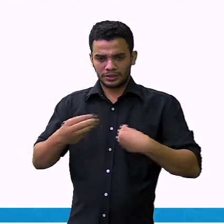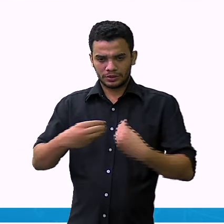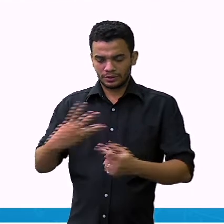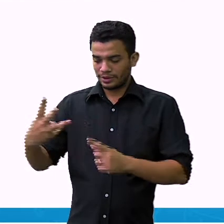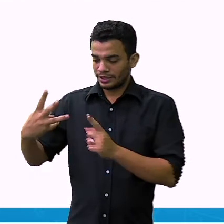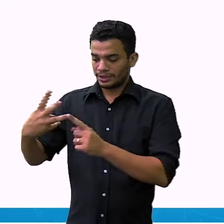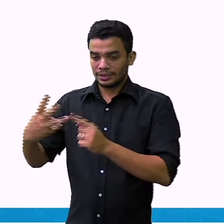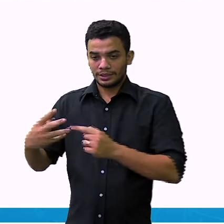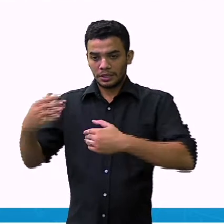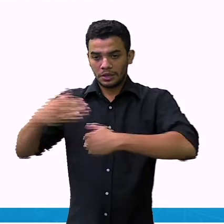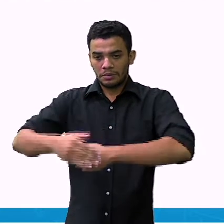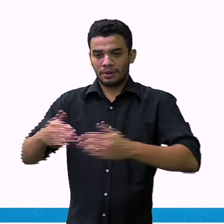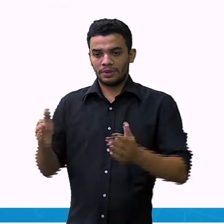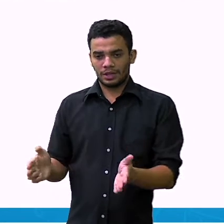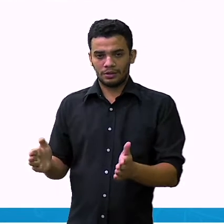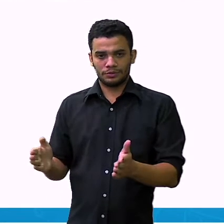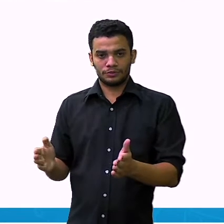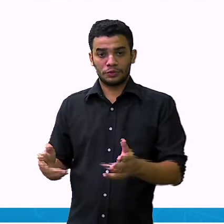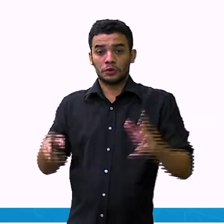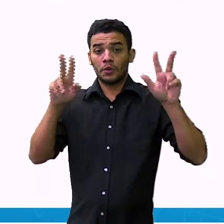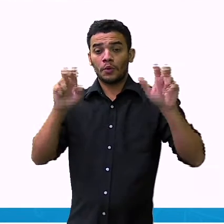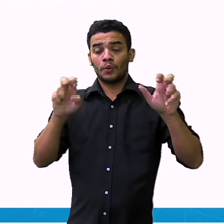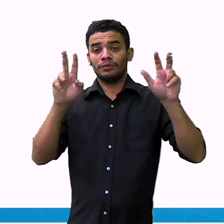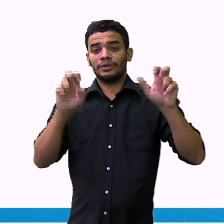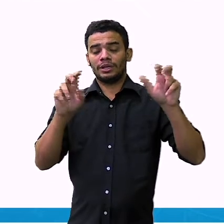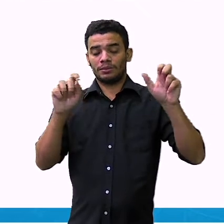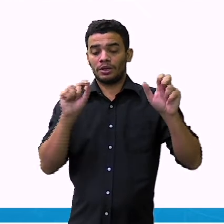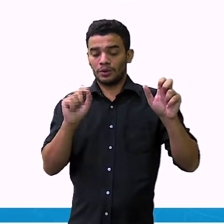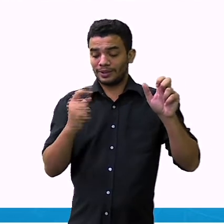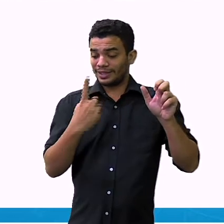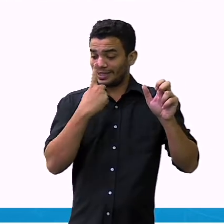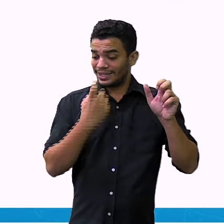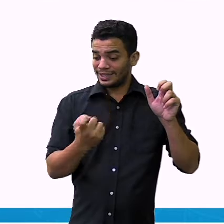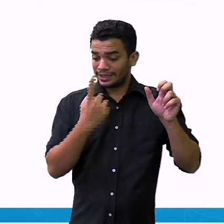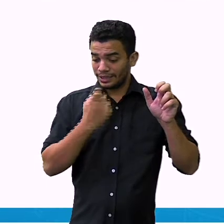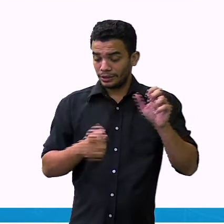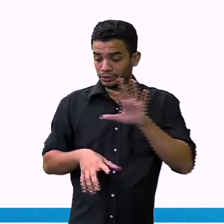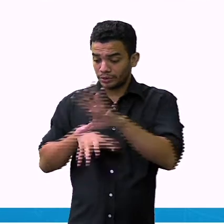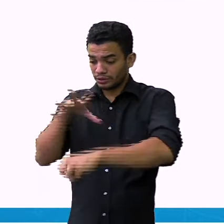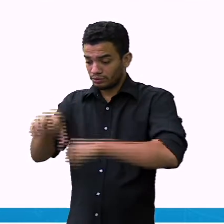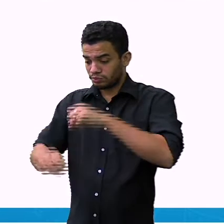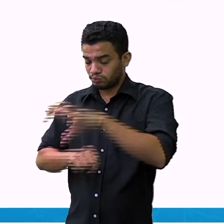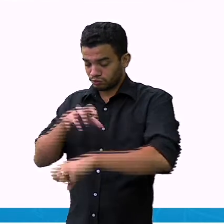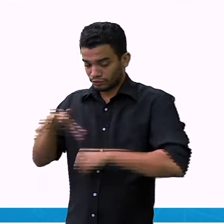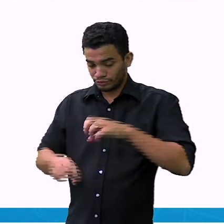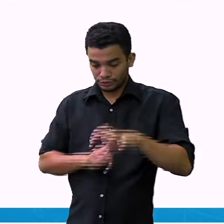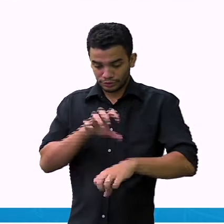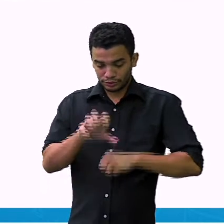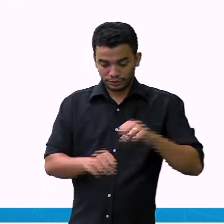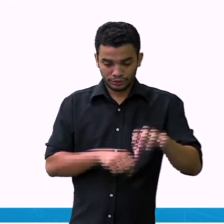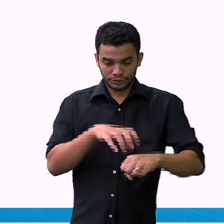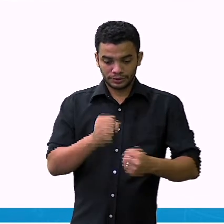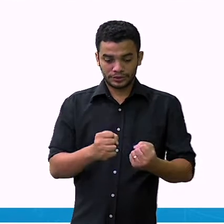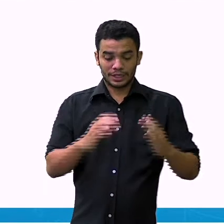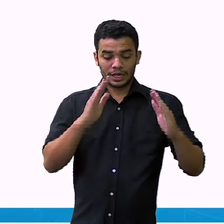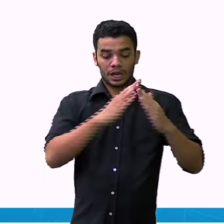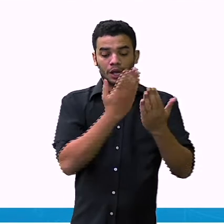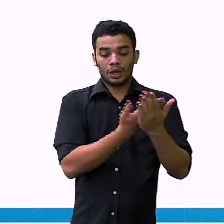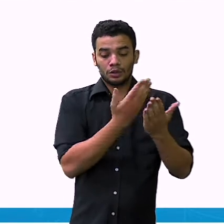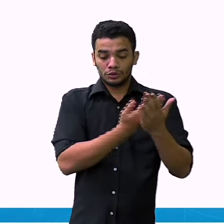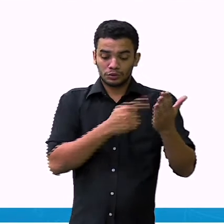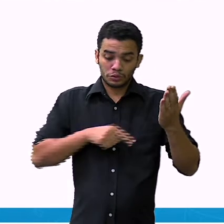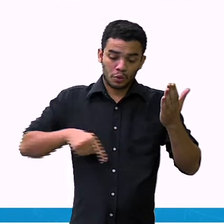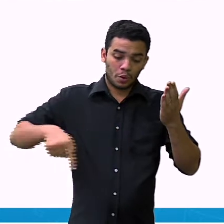ao redor da escola. Na parte de baixo, na horizontal, nós temos